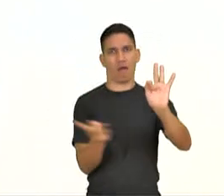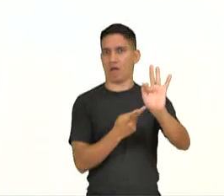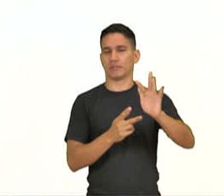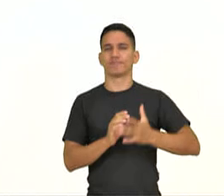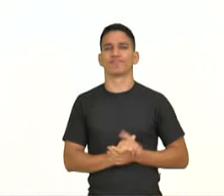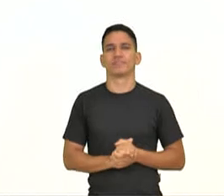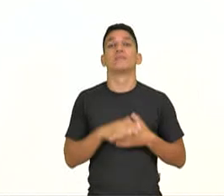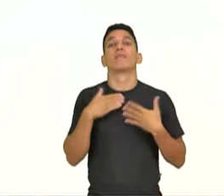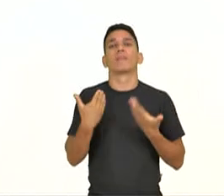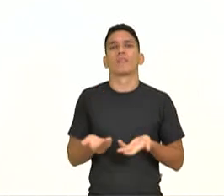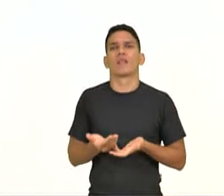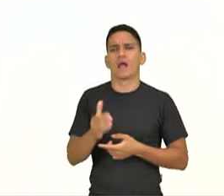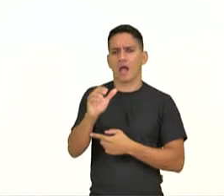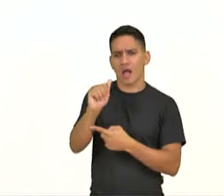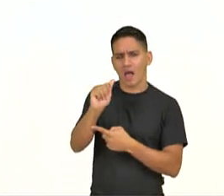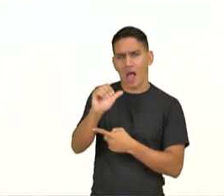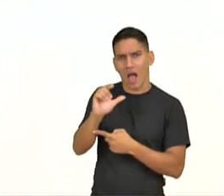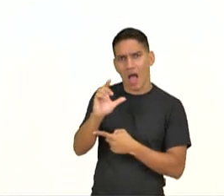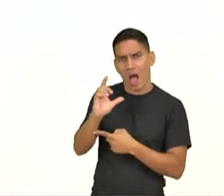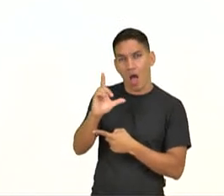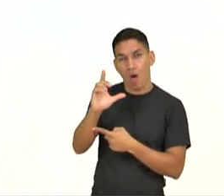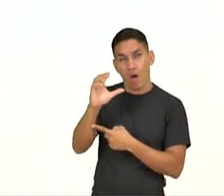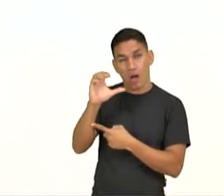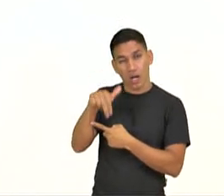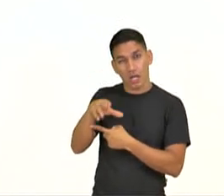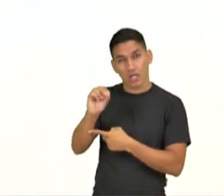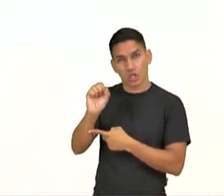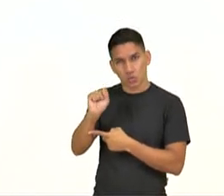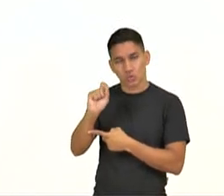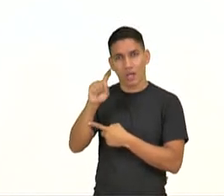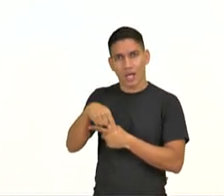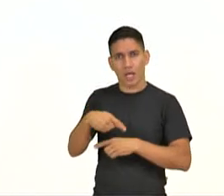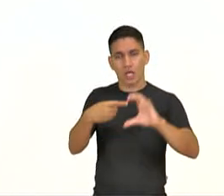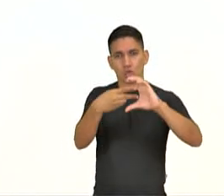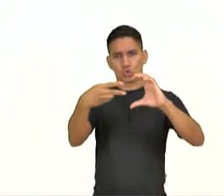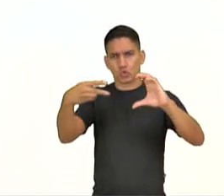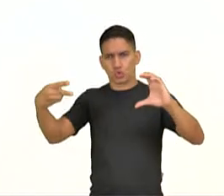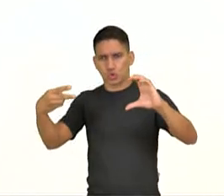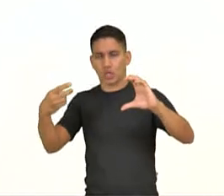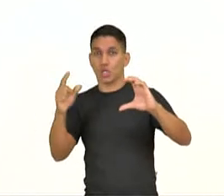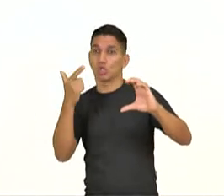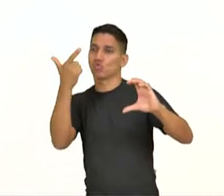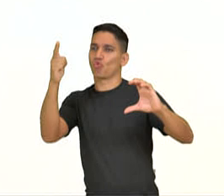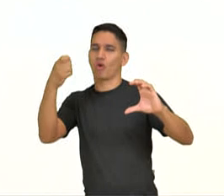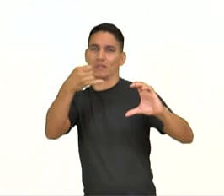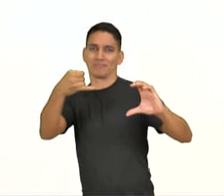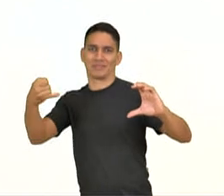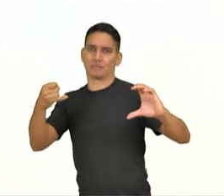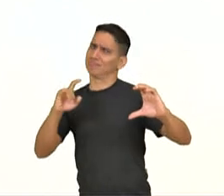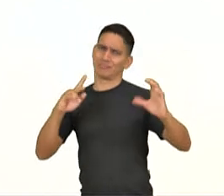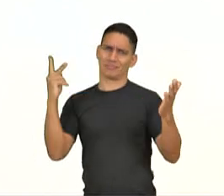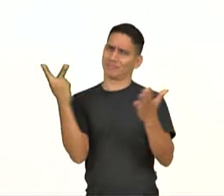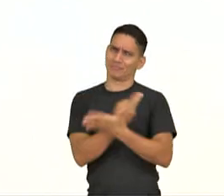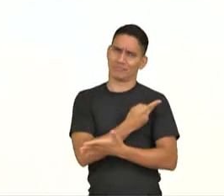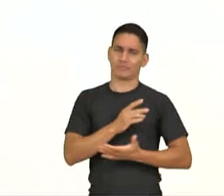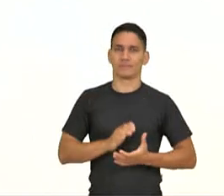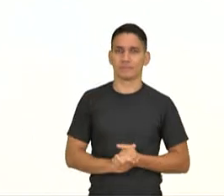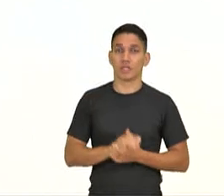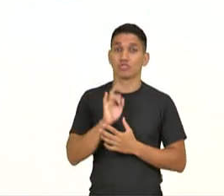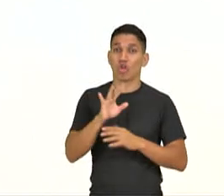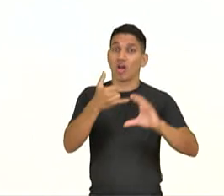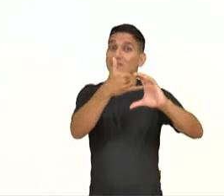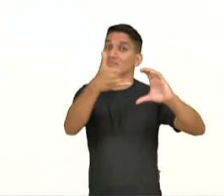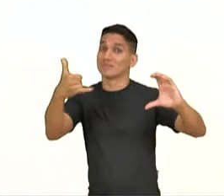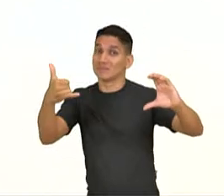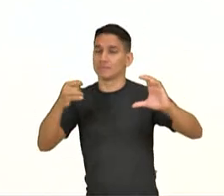são hidrocarbonetos que possuem uma ligação dupla e todas as demais simples? Claro que não, falsa, somente simples. O petróleo é